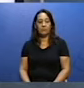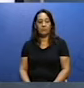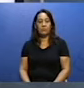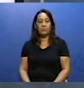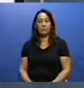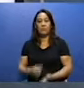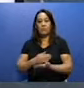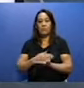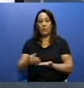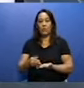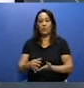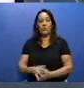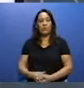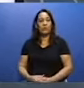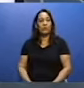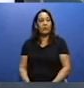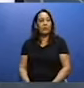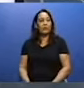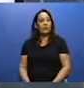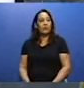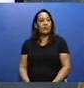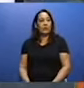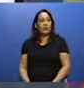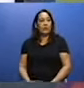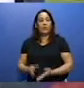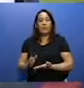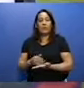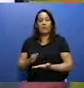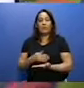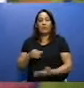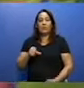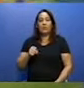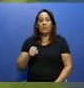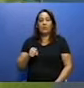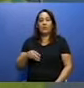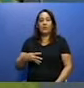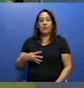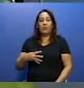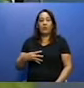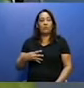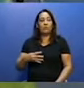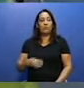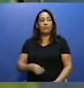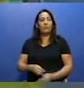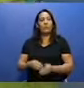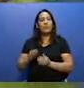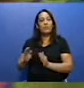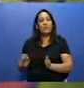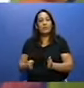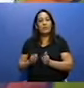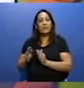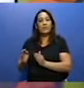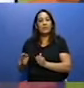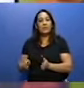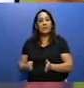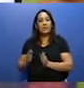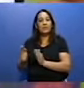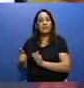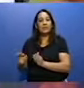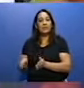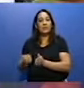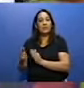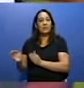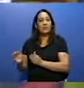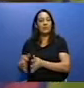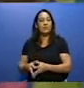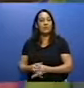Vamos continuar. Lá na página 84 ainda, a gente pegou a sequência, colou ela aqui para a gente